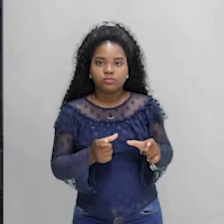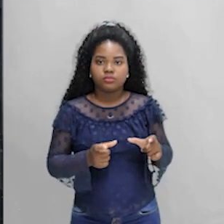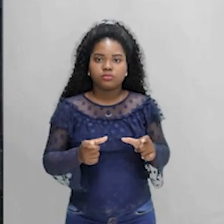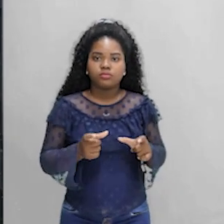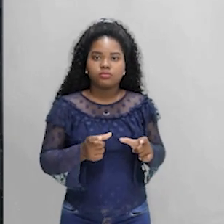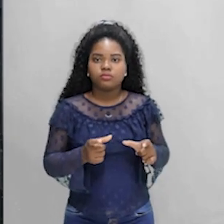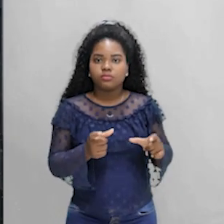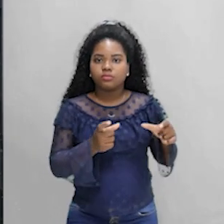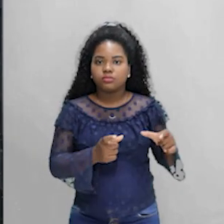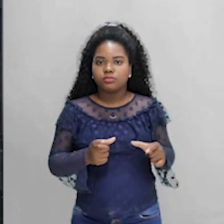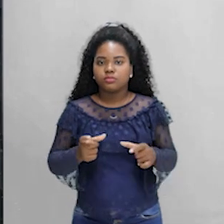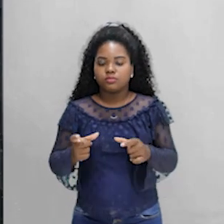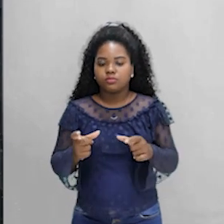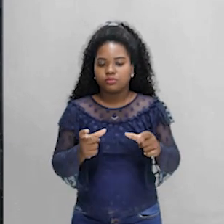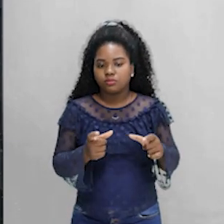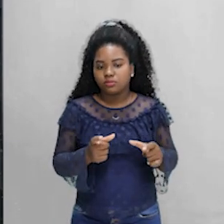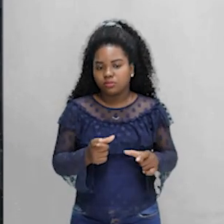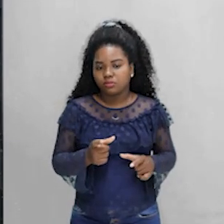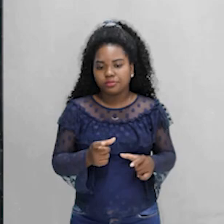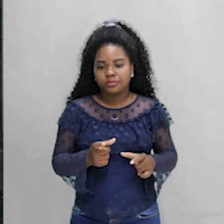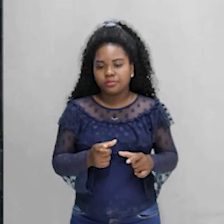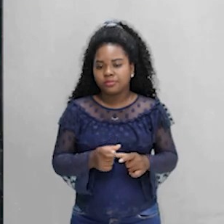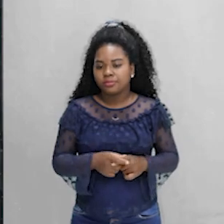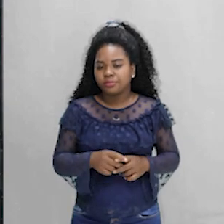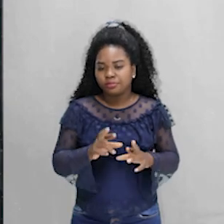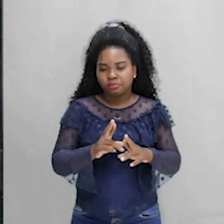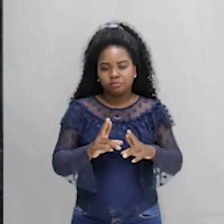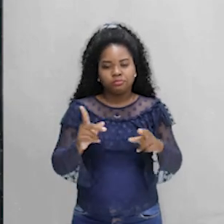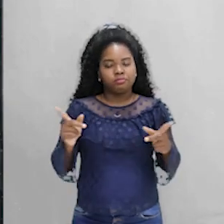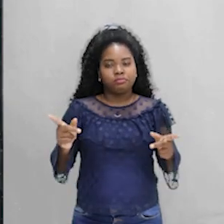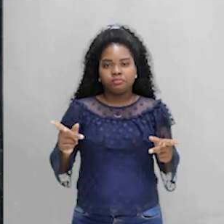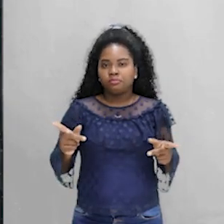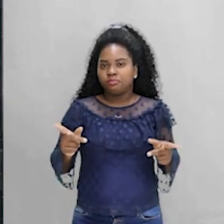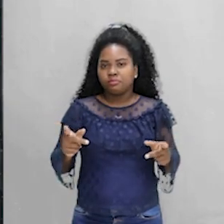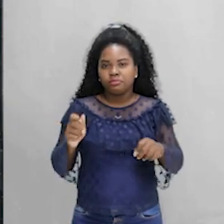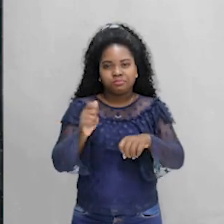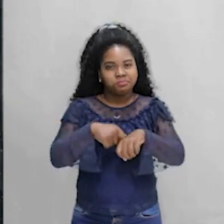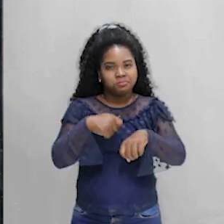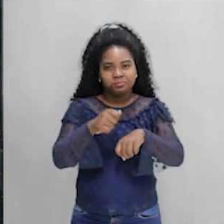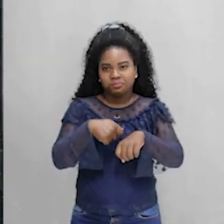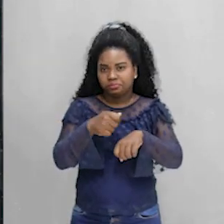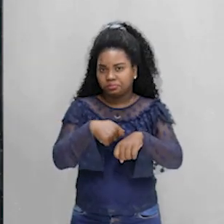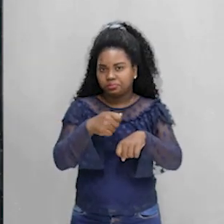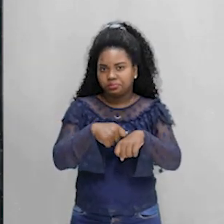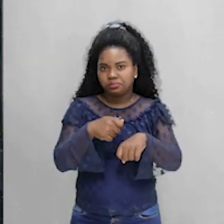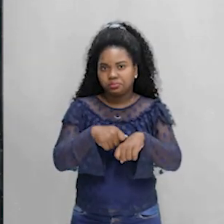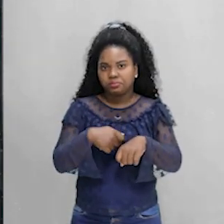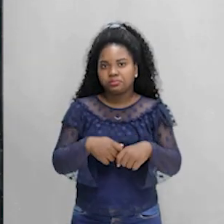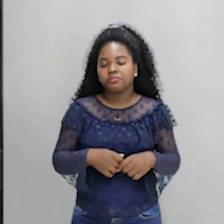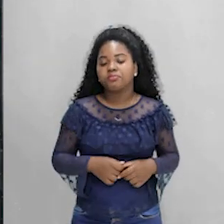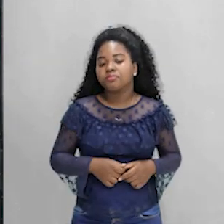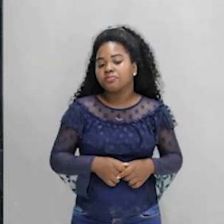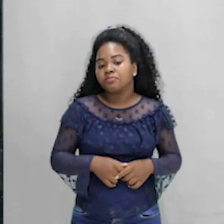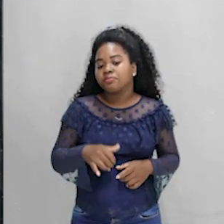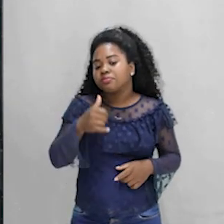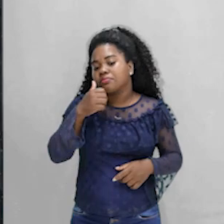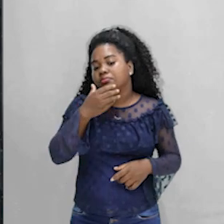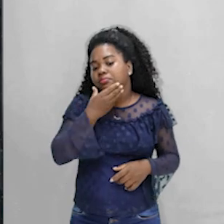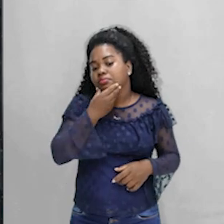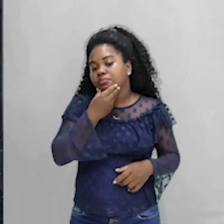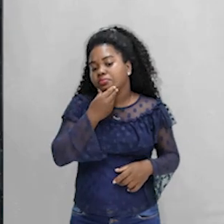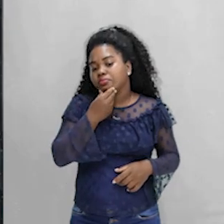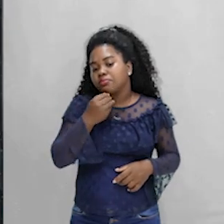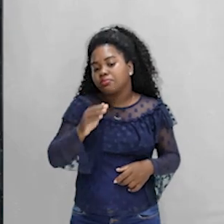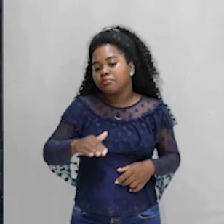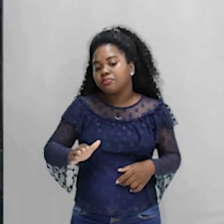com toquinhos de árvore, quer dizer, um lugar desmatado, é um lugar. E o garoto está sentado no chão,